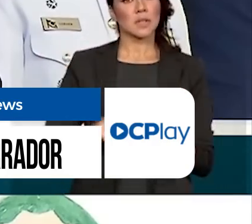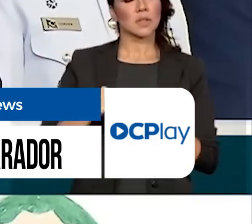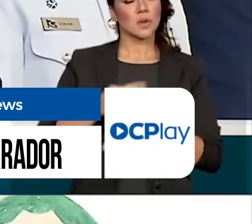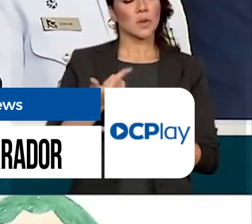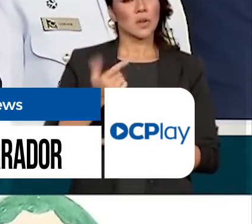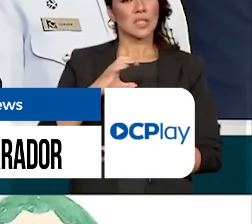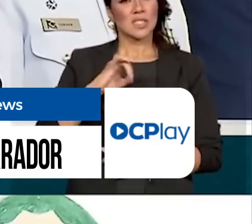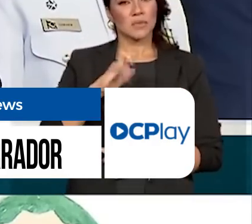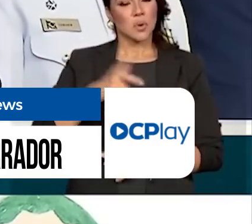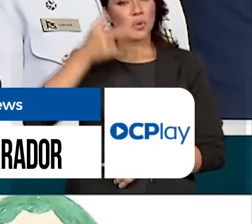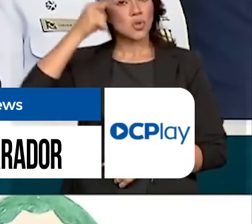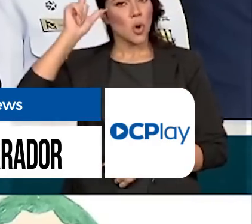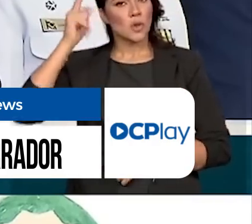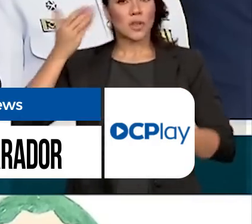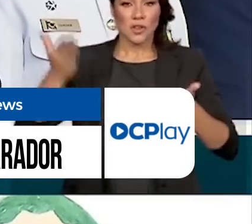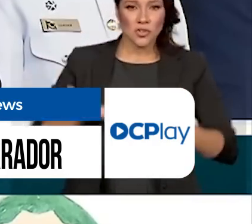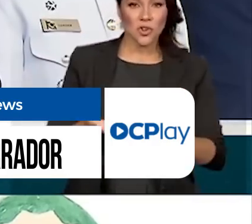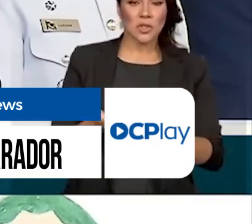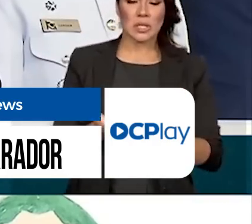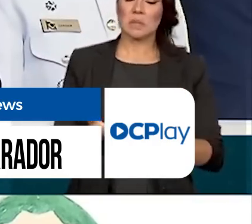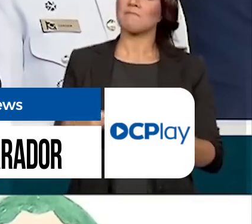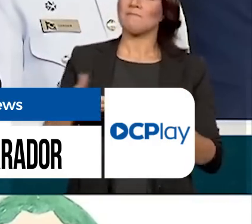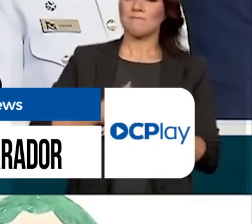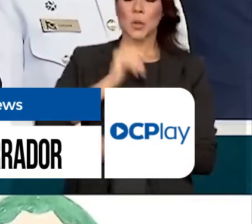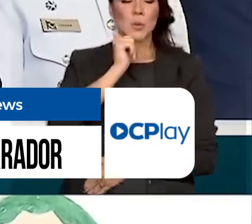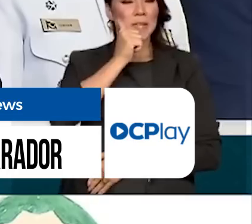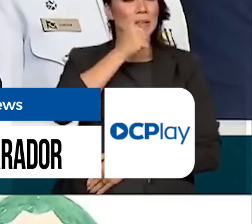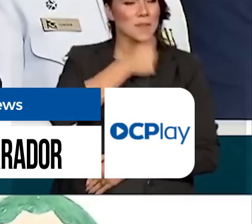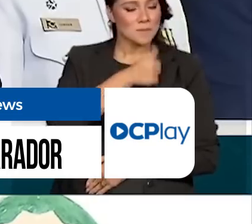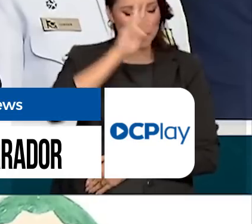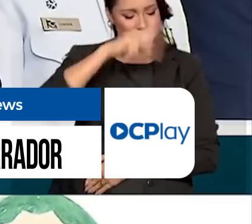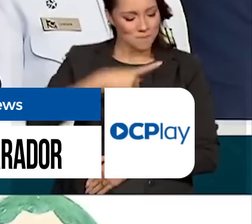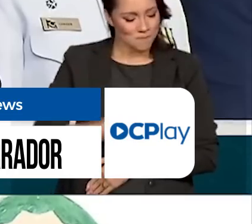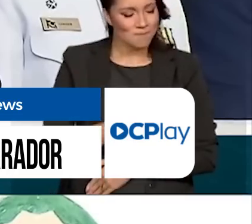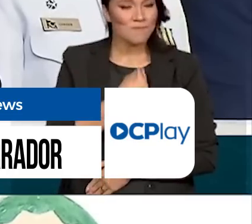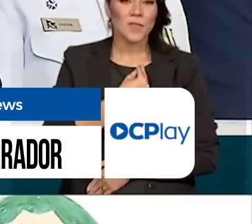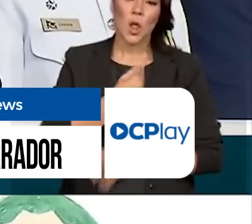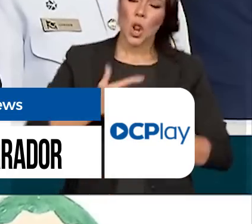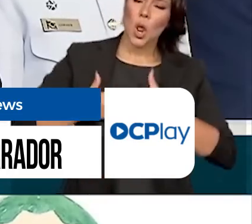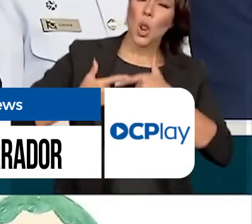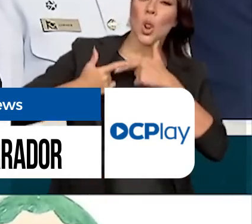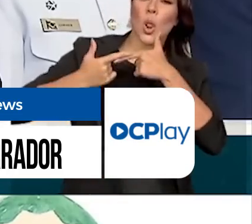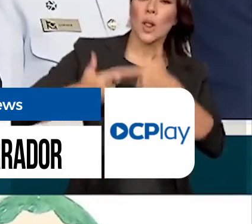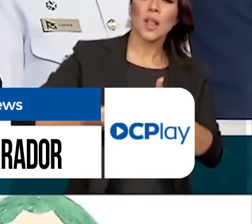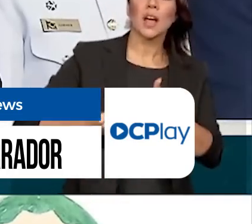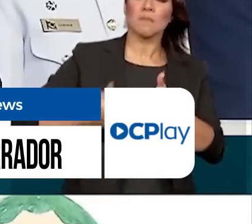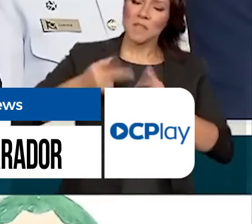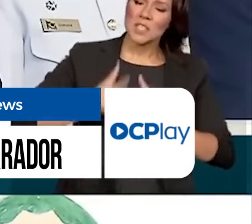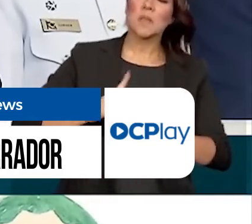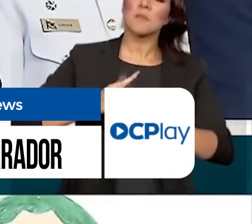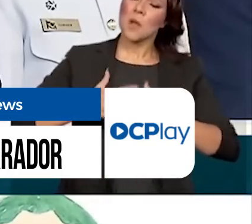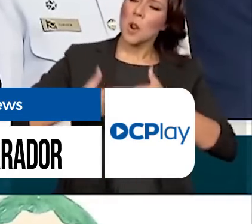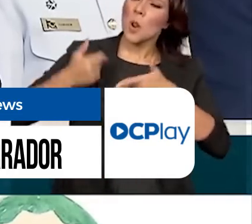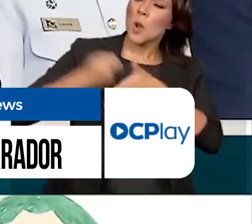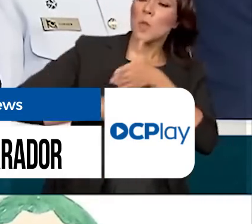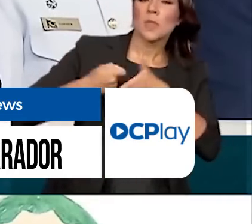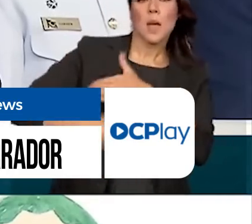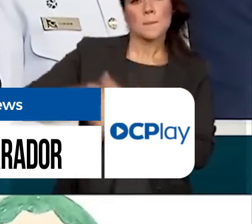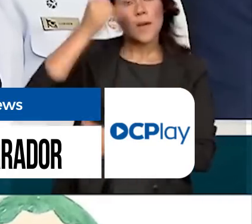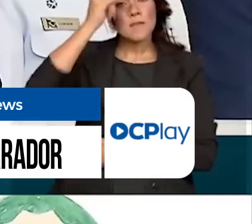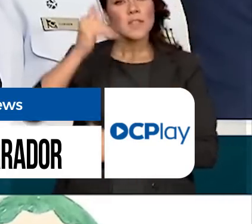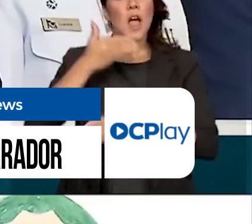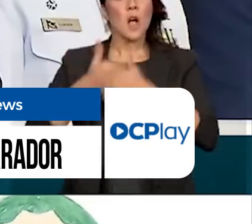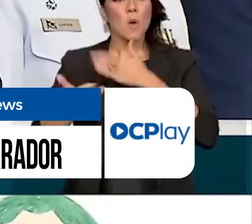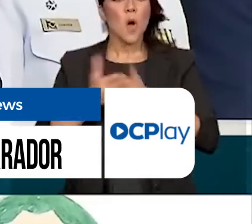ontem e de hoje, que até mesmo com o sacrifício da própria vida, lutaram e sempre lutarão para impedir